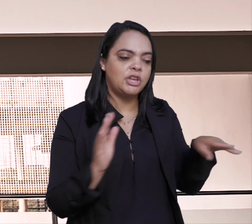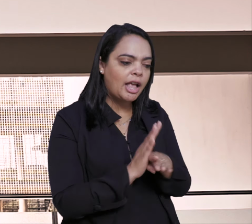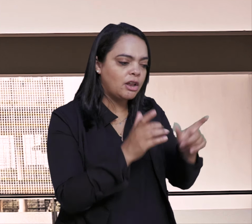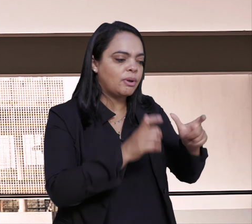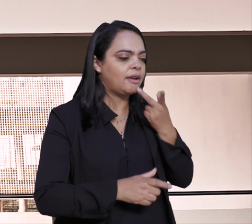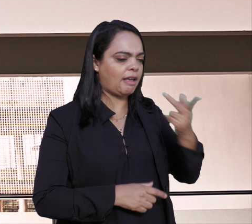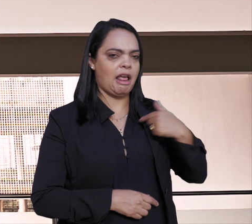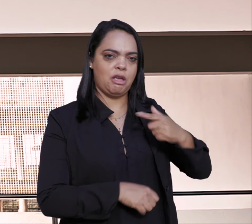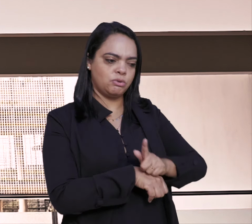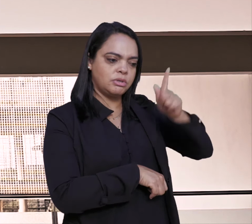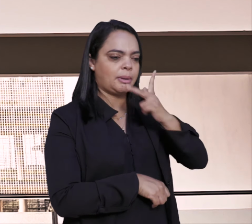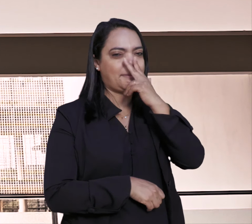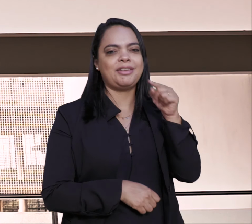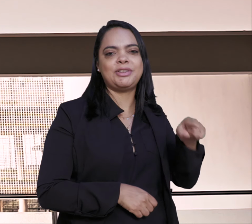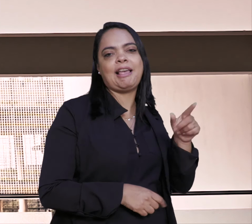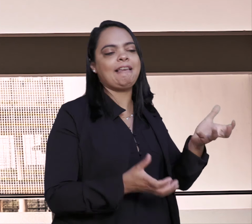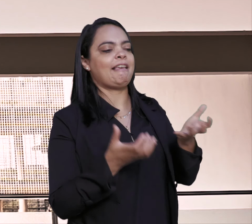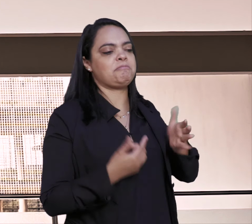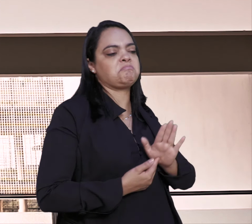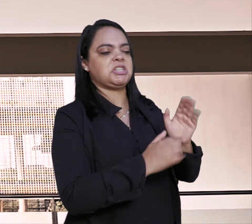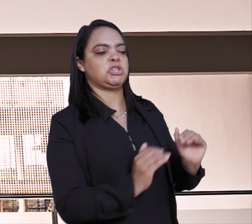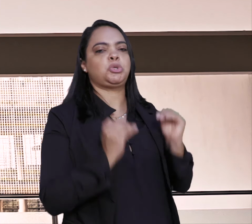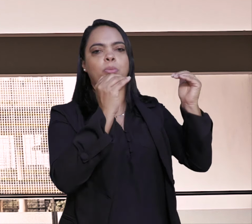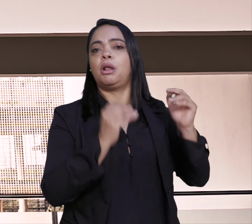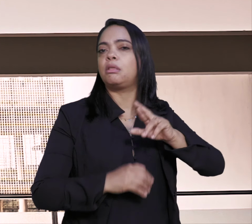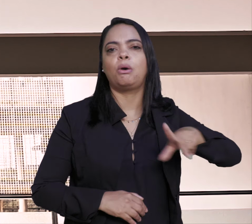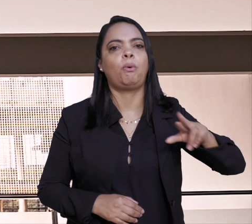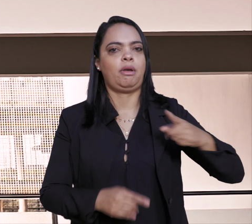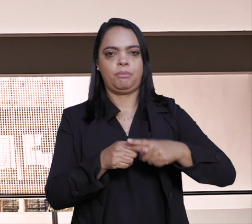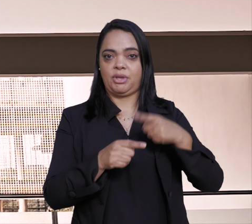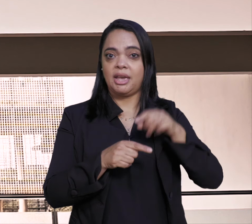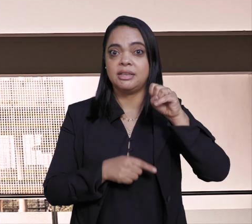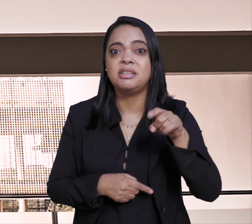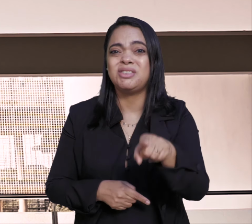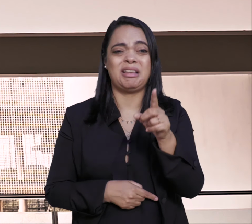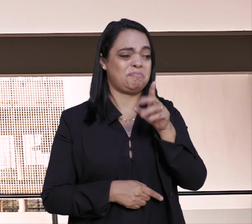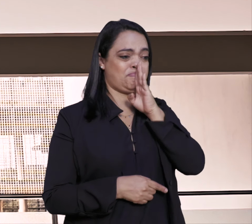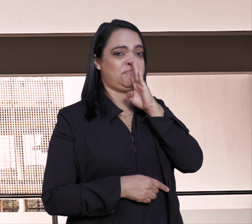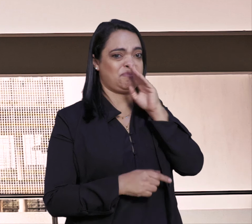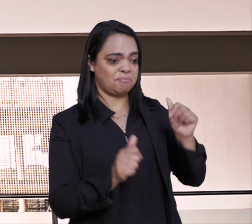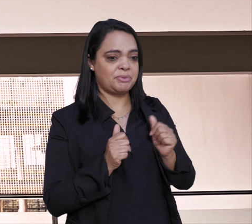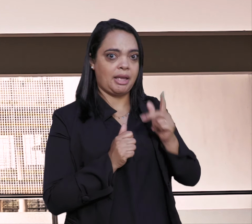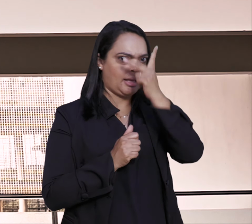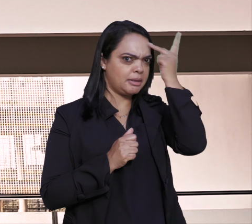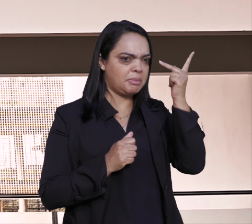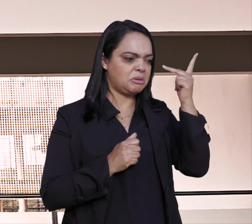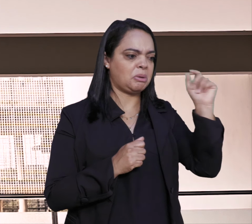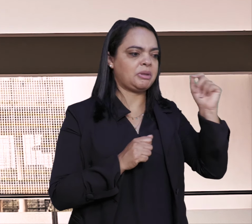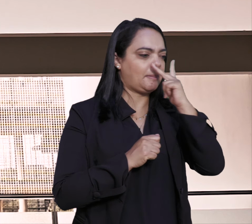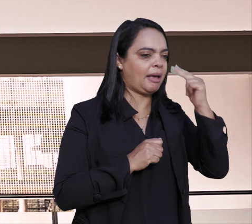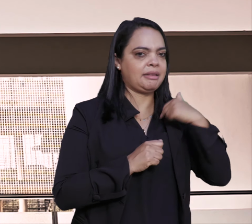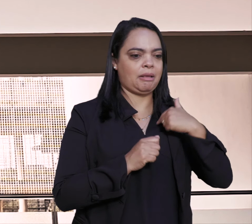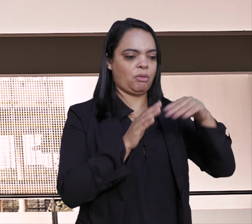pessoas que você é graduada. Fica parecendo que você quer se achar superior. Mas não é. É porque se você não falar, elas não te colocam como igual. Elas te